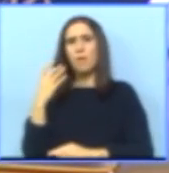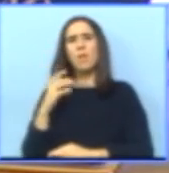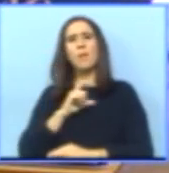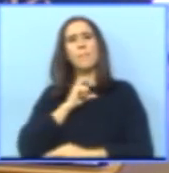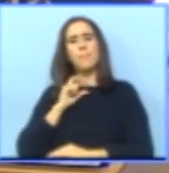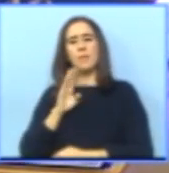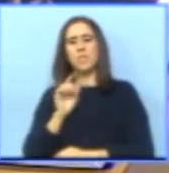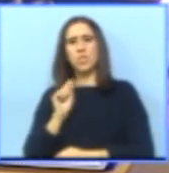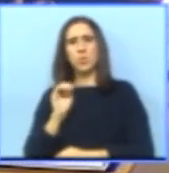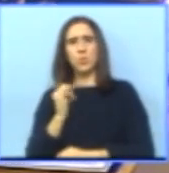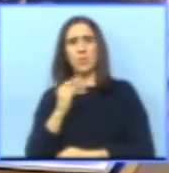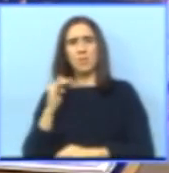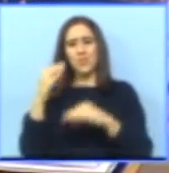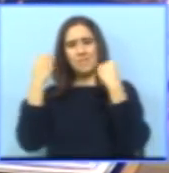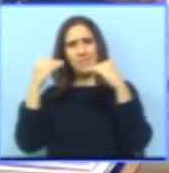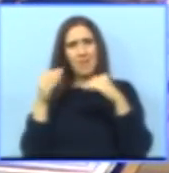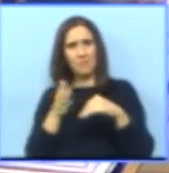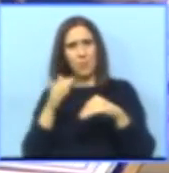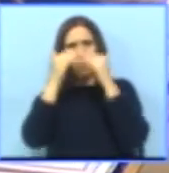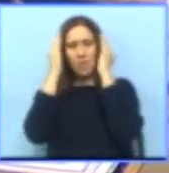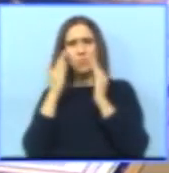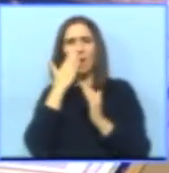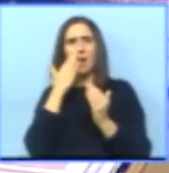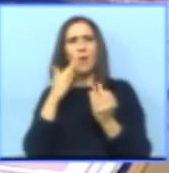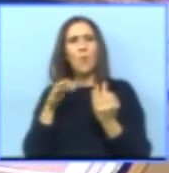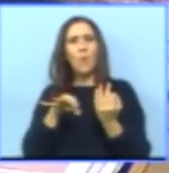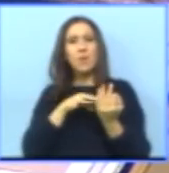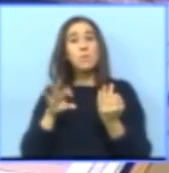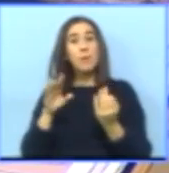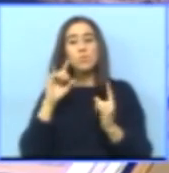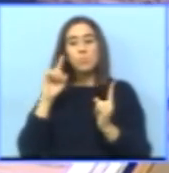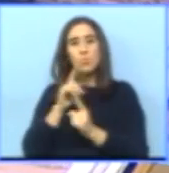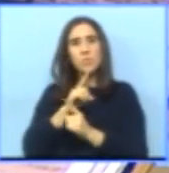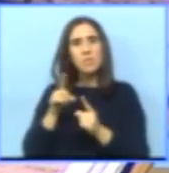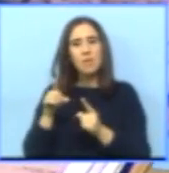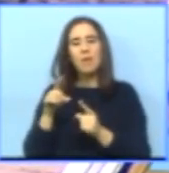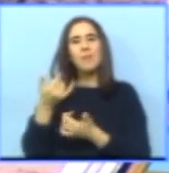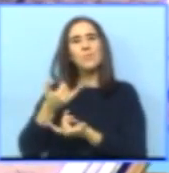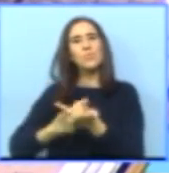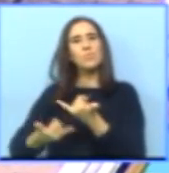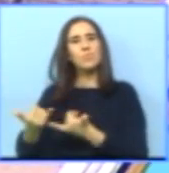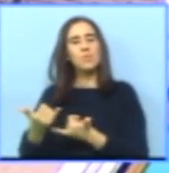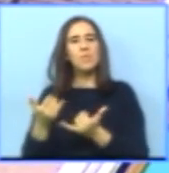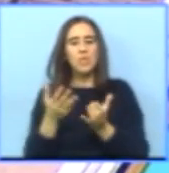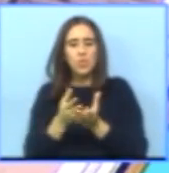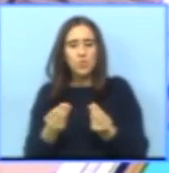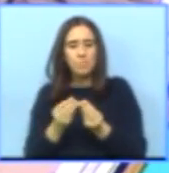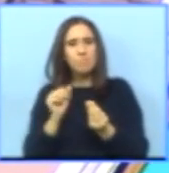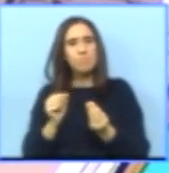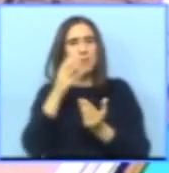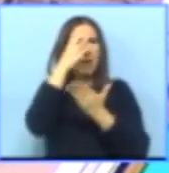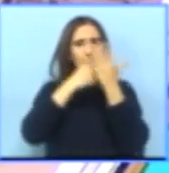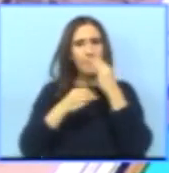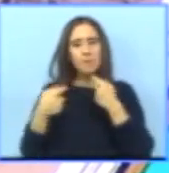colégio e parece uma orquestra, mas os instrumentos de música são substituídos por instrumentos para aprender e